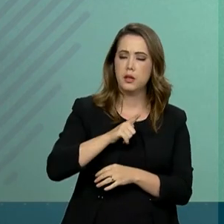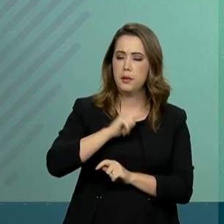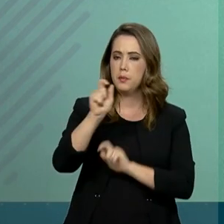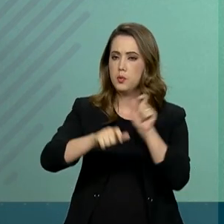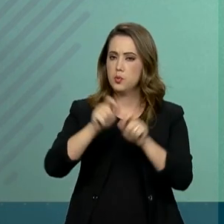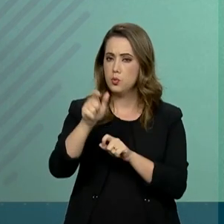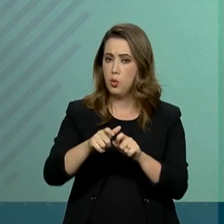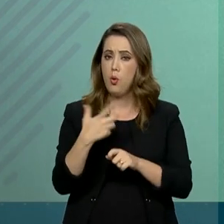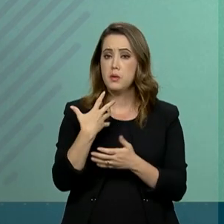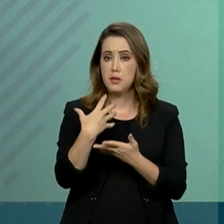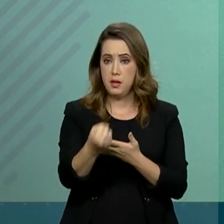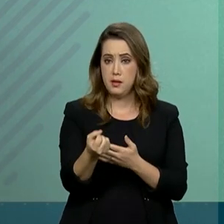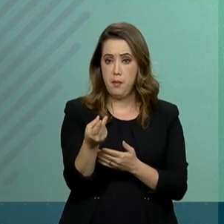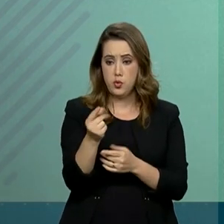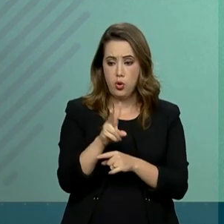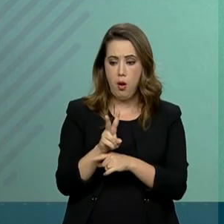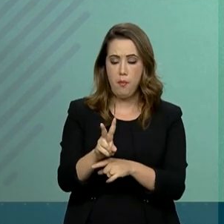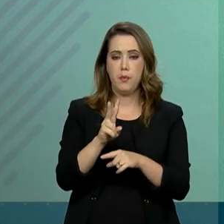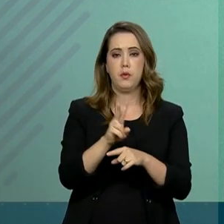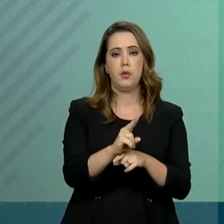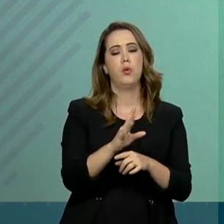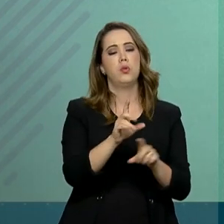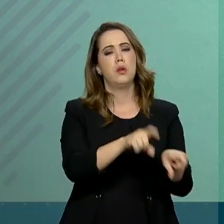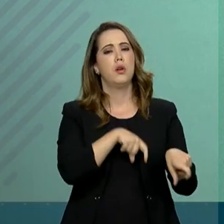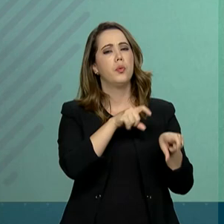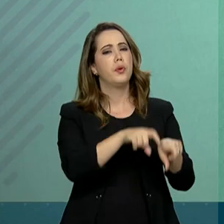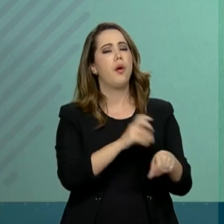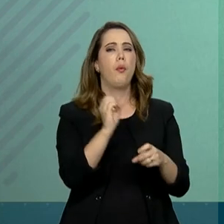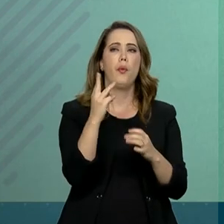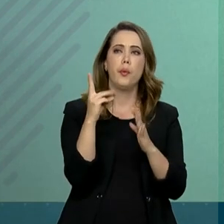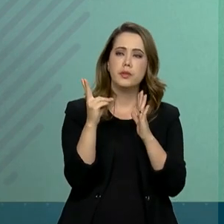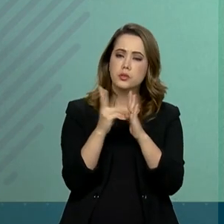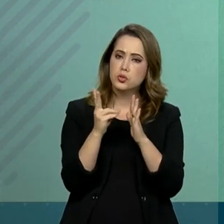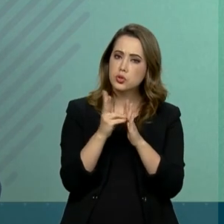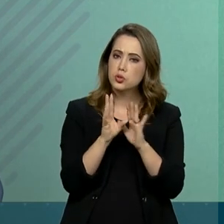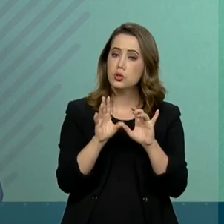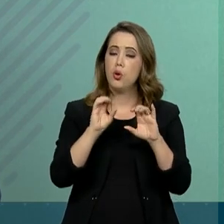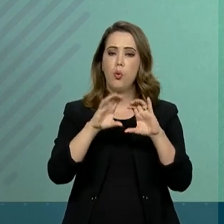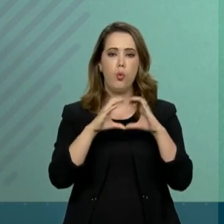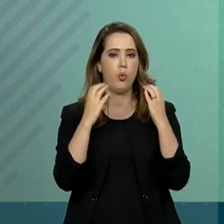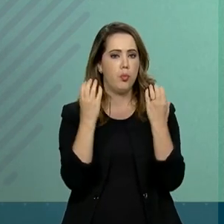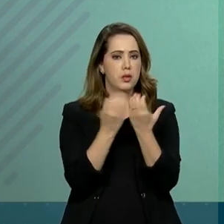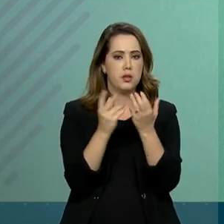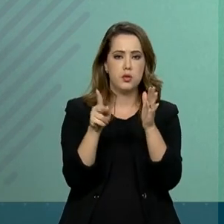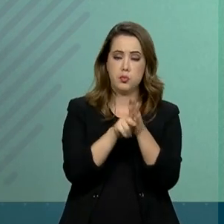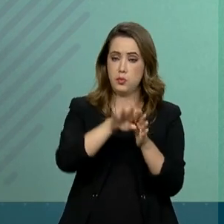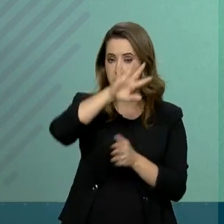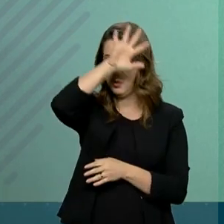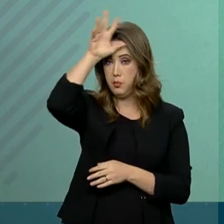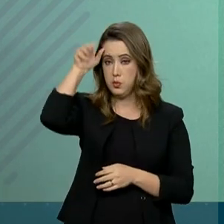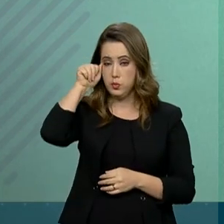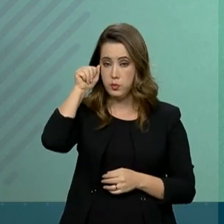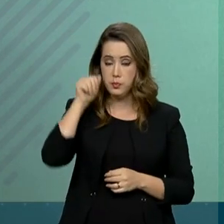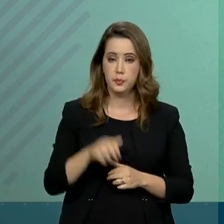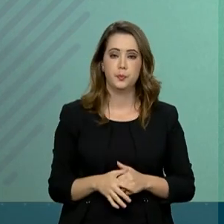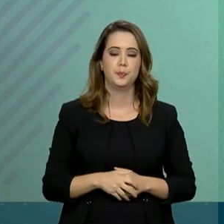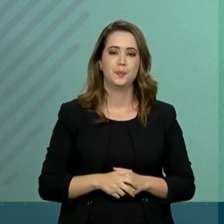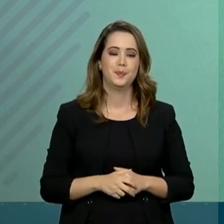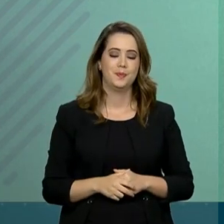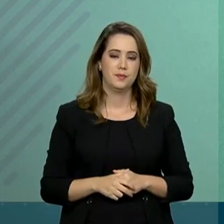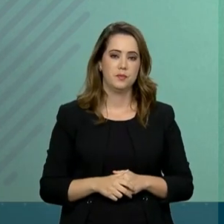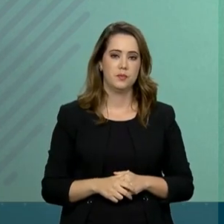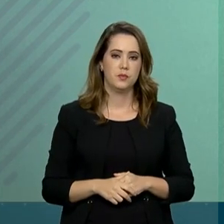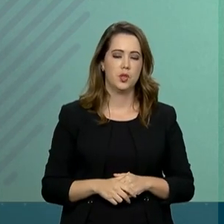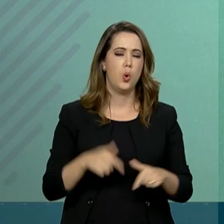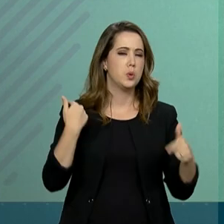rurais indígenas e comunidades tradicionais da amazônia as